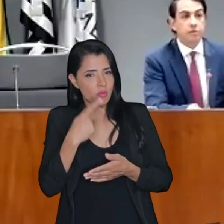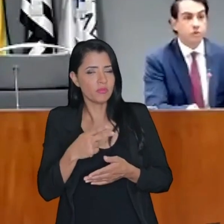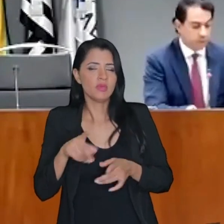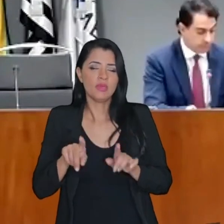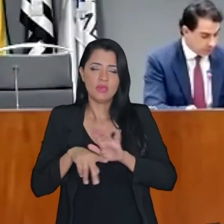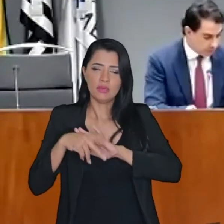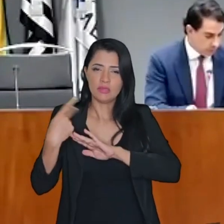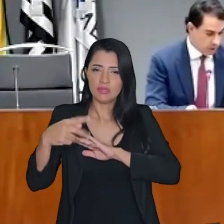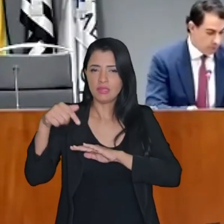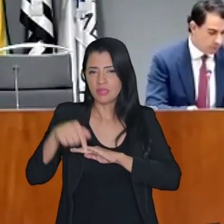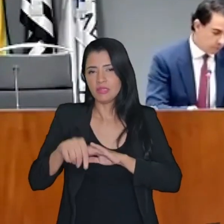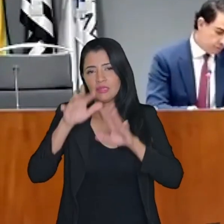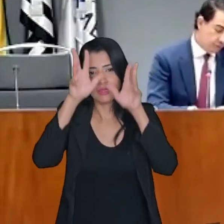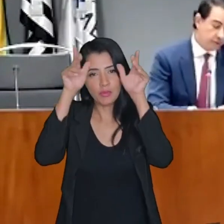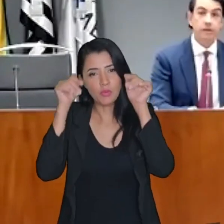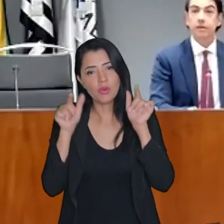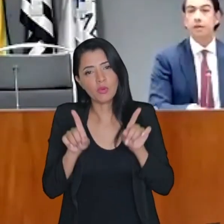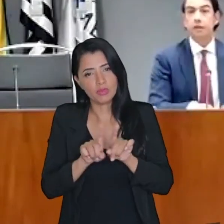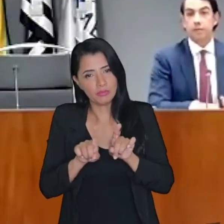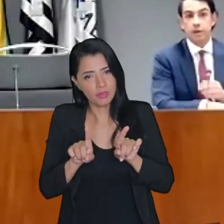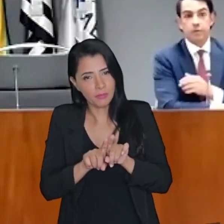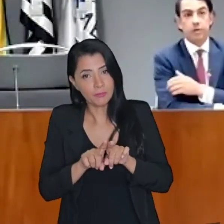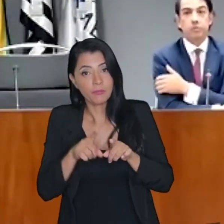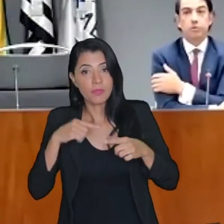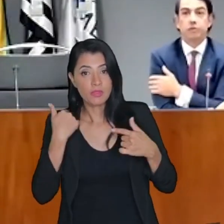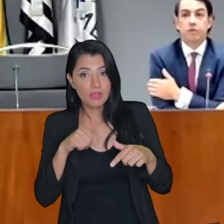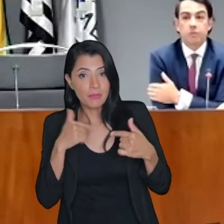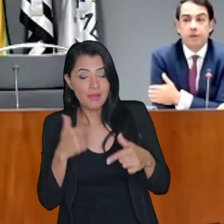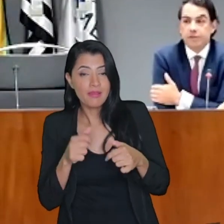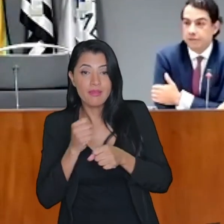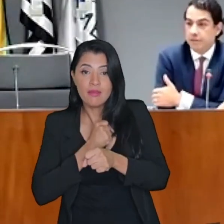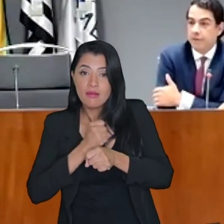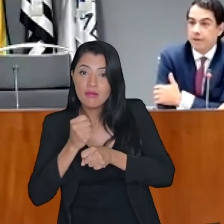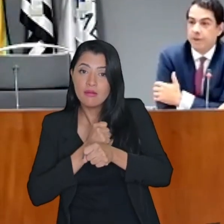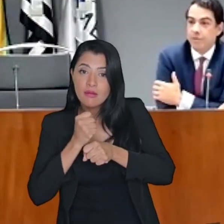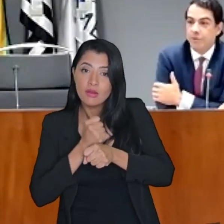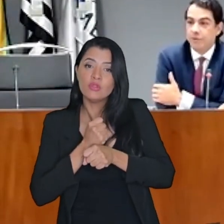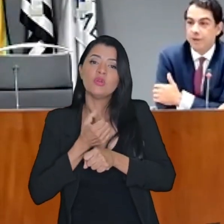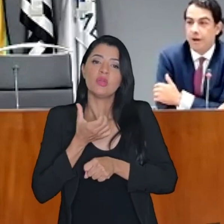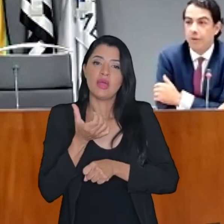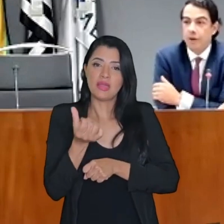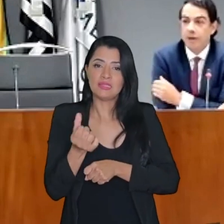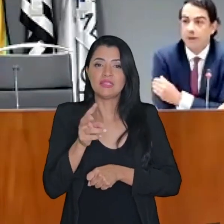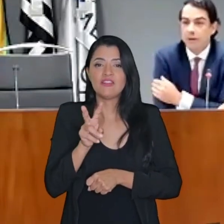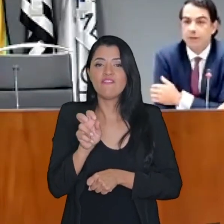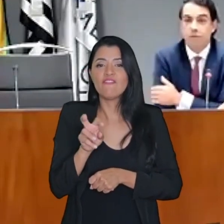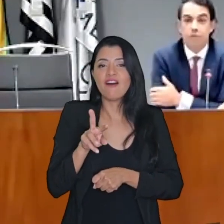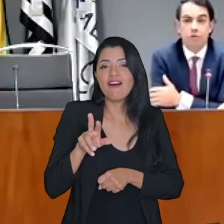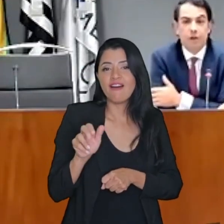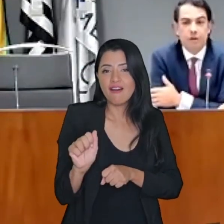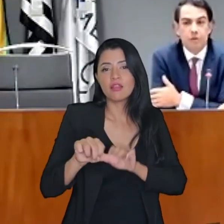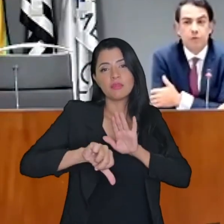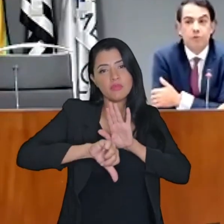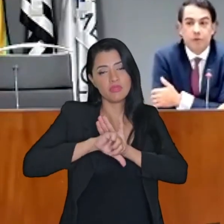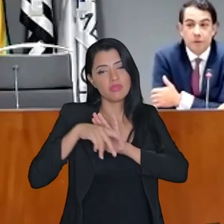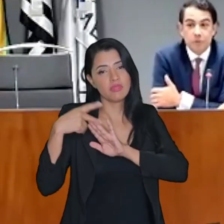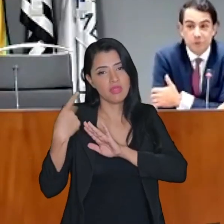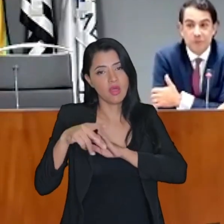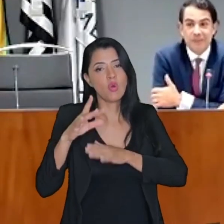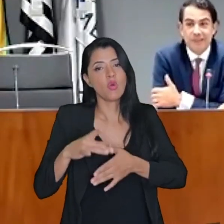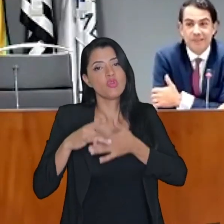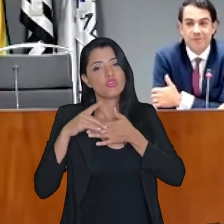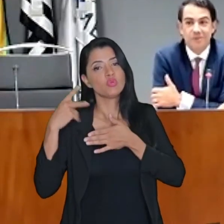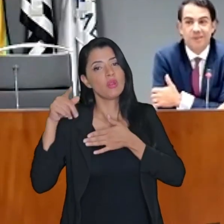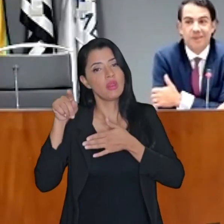jurisdicionado deste tribunal. Inclusive, trabalhei durante muitos anos perante a Sexta Vara Criminal Federal, que teve como titularidade o Dr.